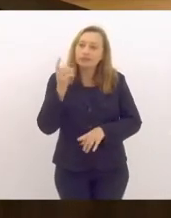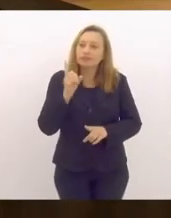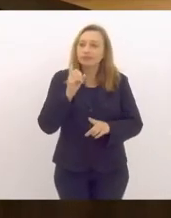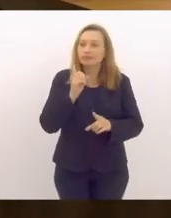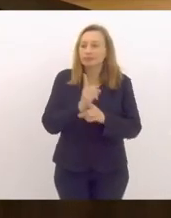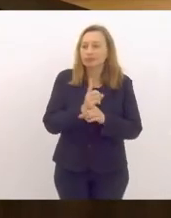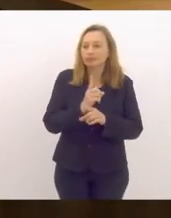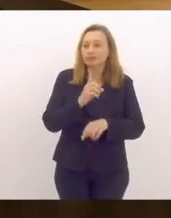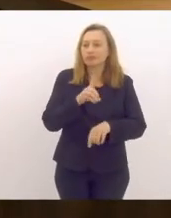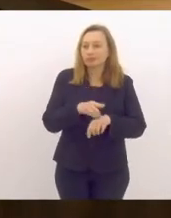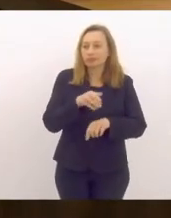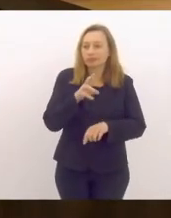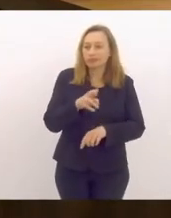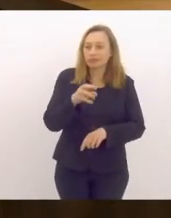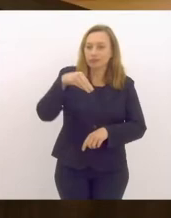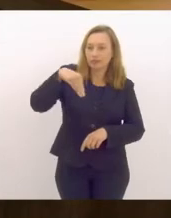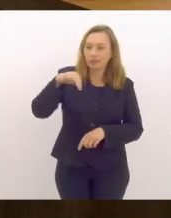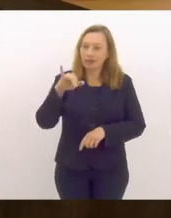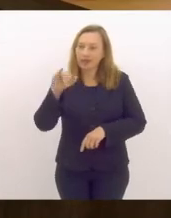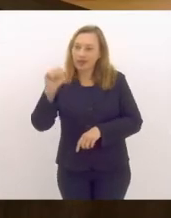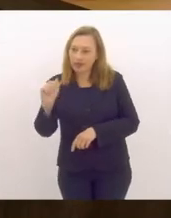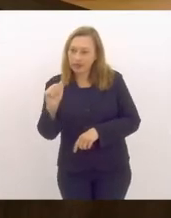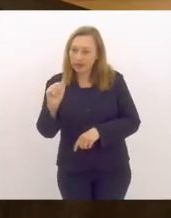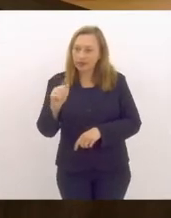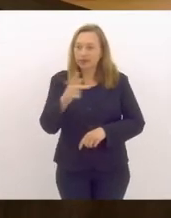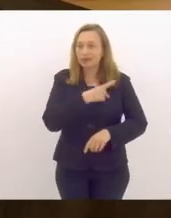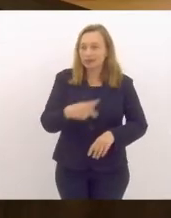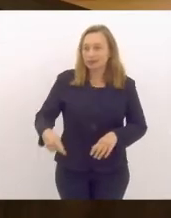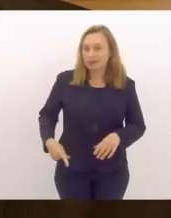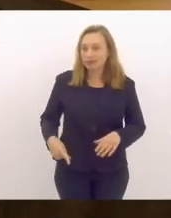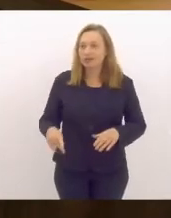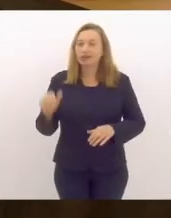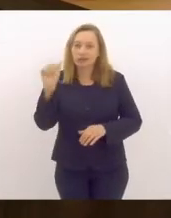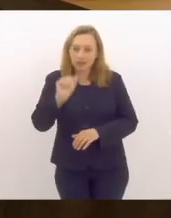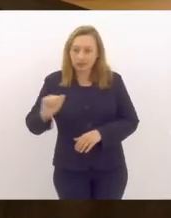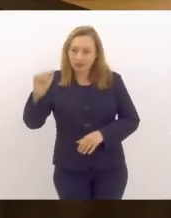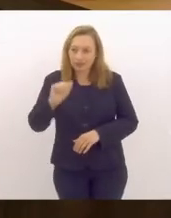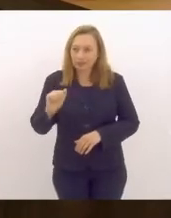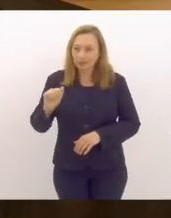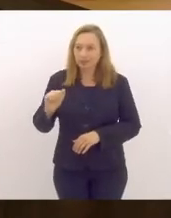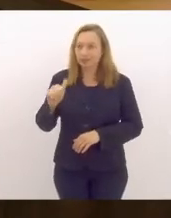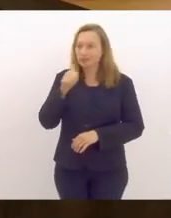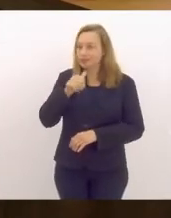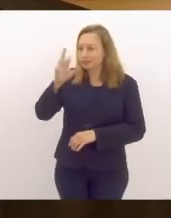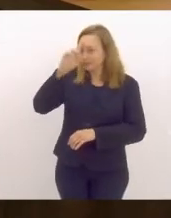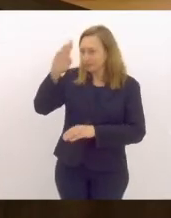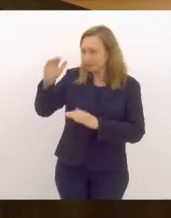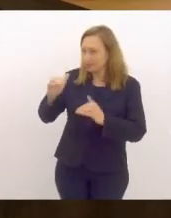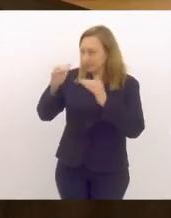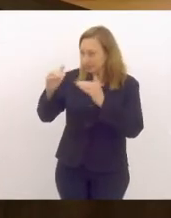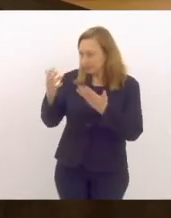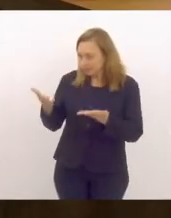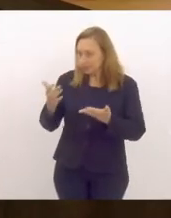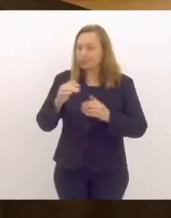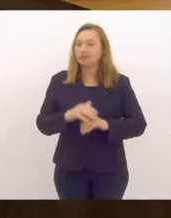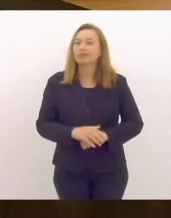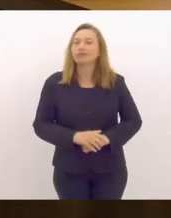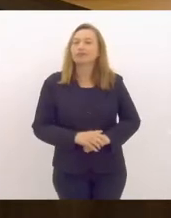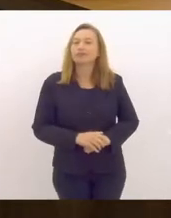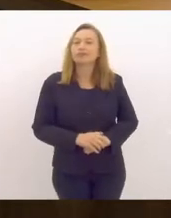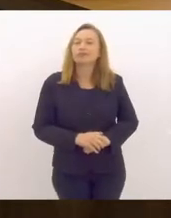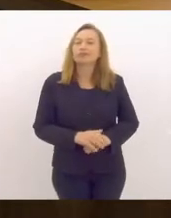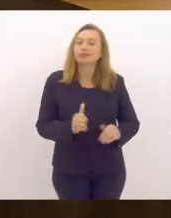doutora Maria Carmen na presidência da associação. E Vossa Excelência, doutor André, à frente